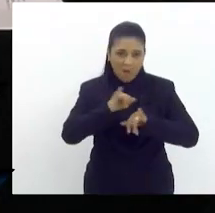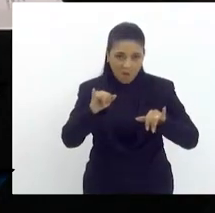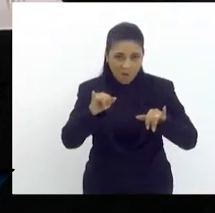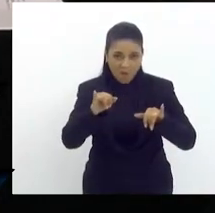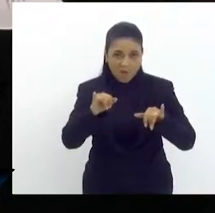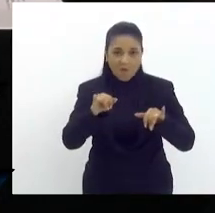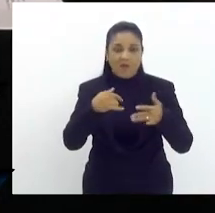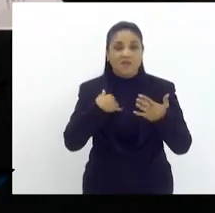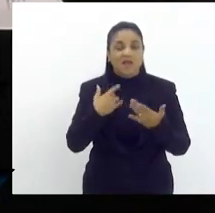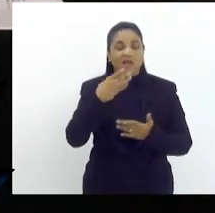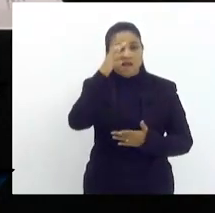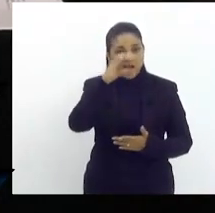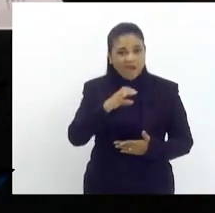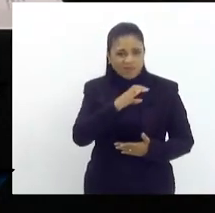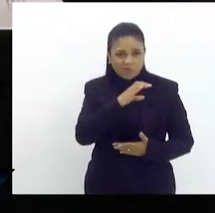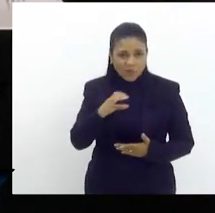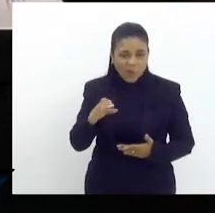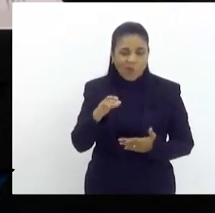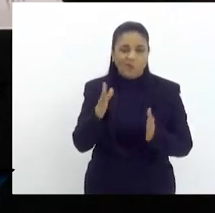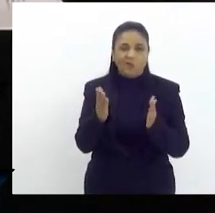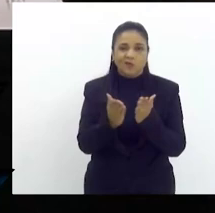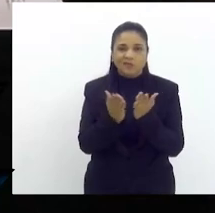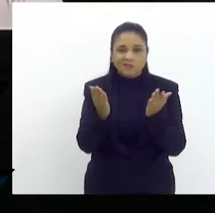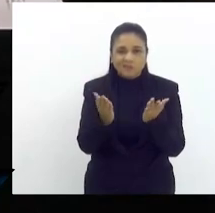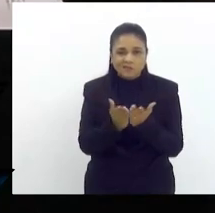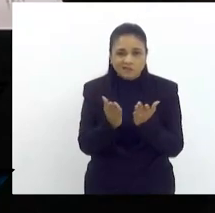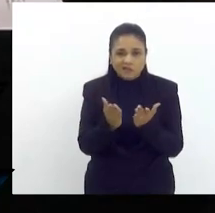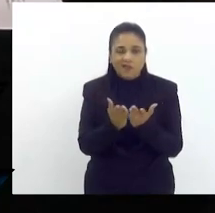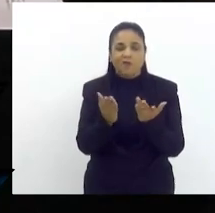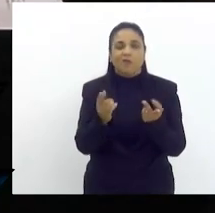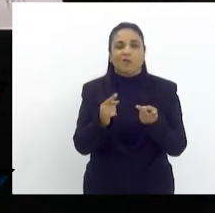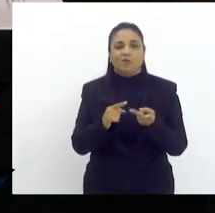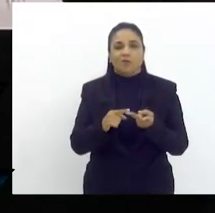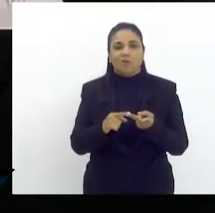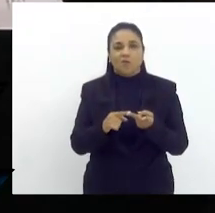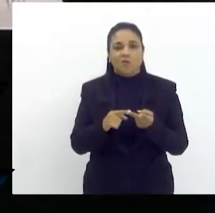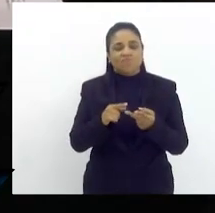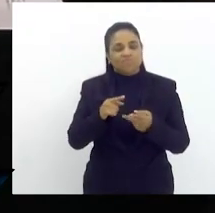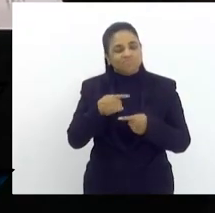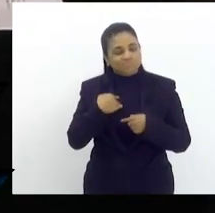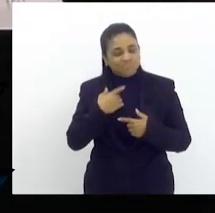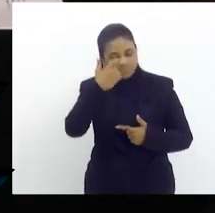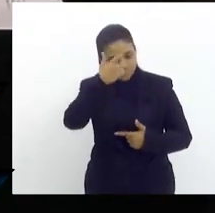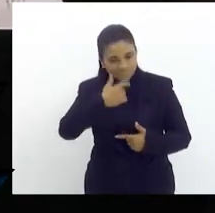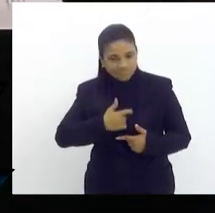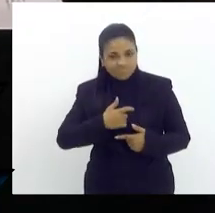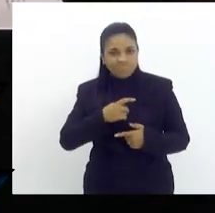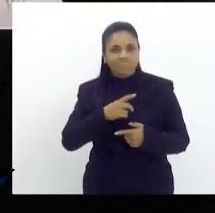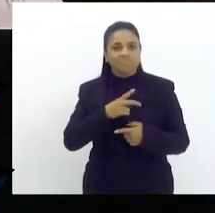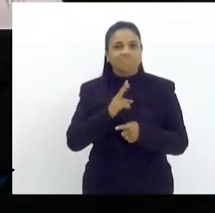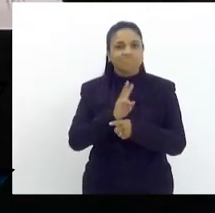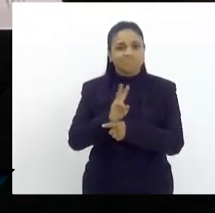católicos nós que somos cristãos nós que somos conservadores nós que somos de direita